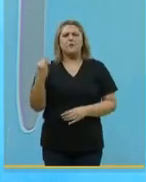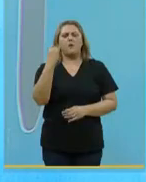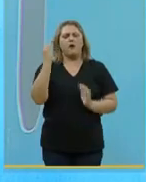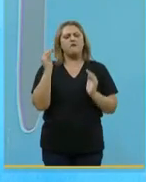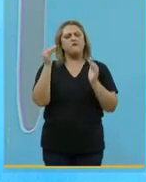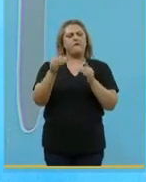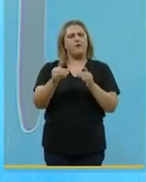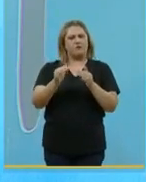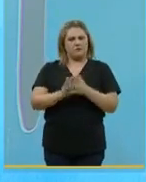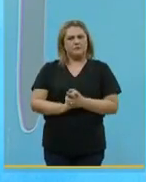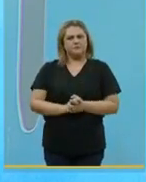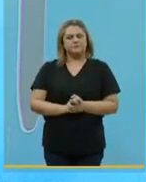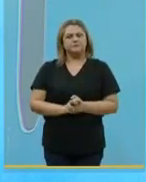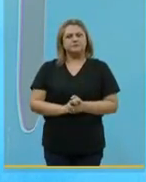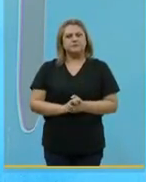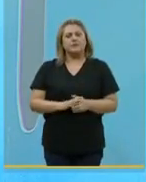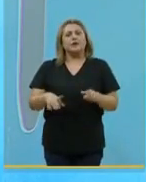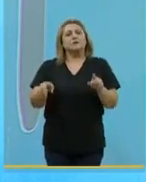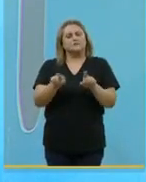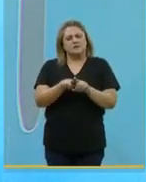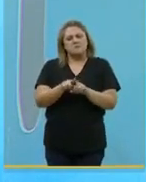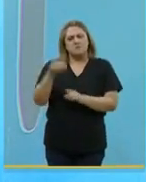reconhecer que o brasil está polarizado não por acaso